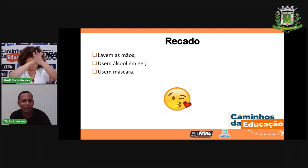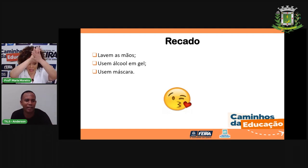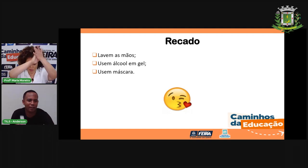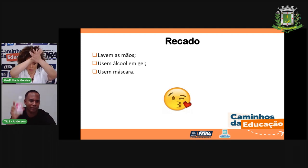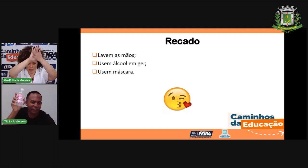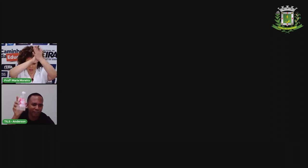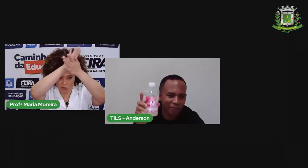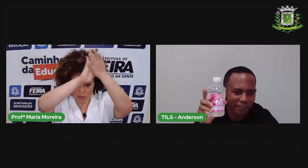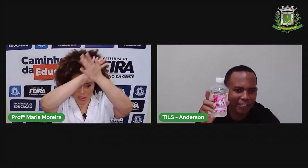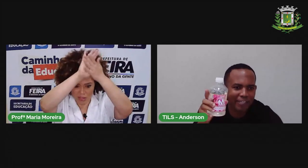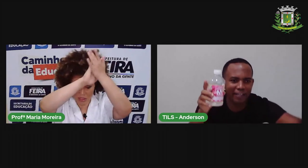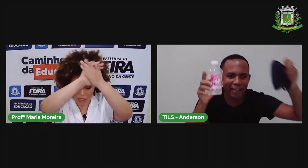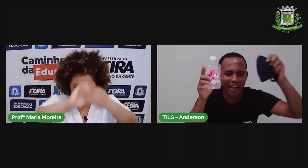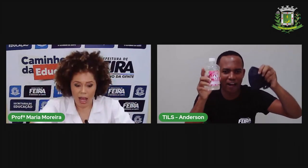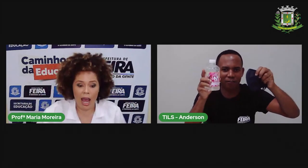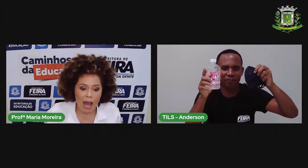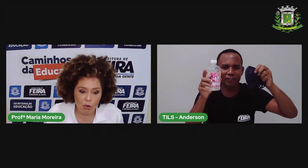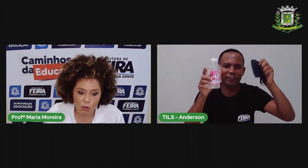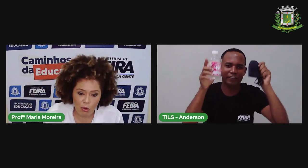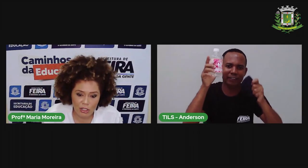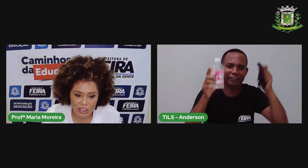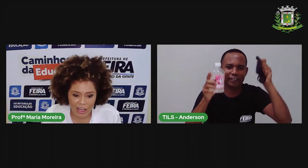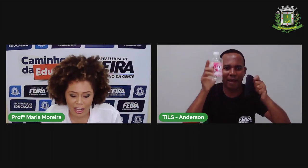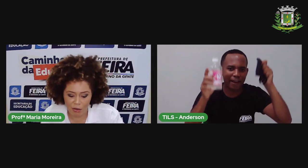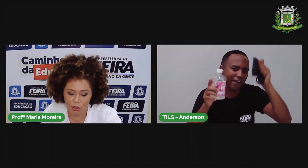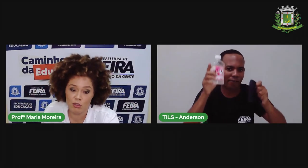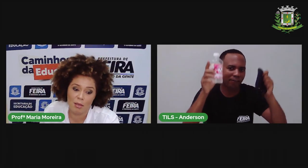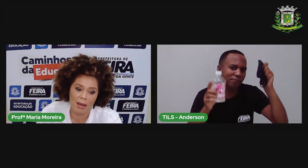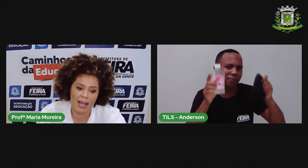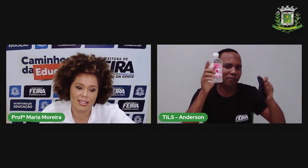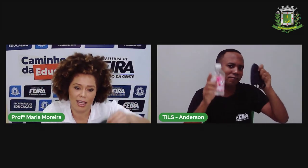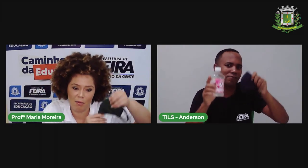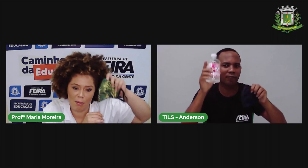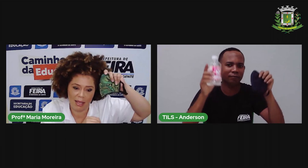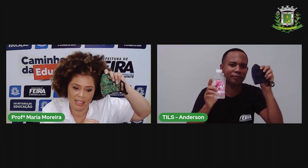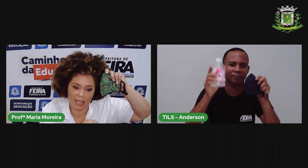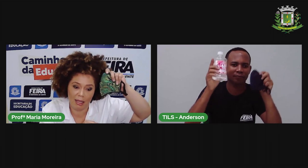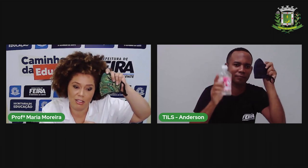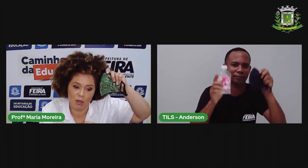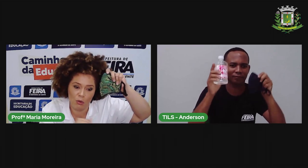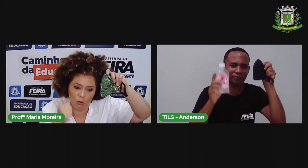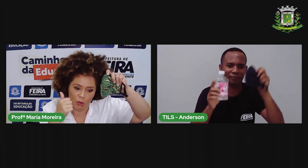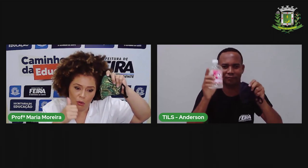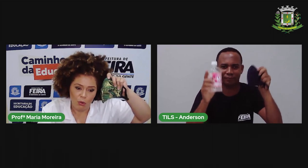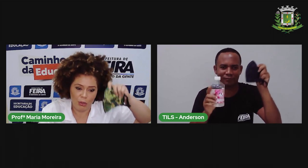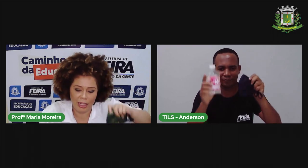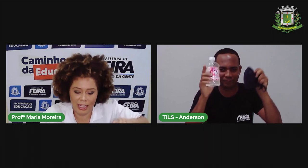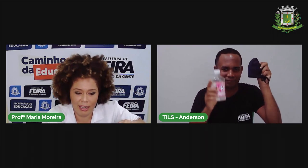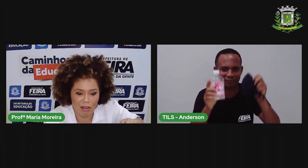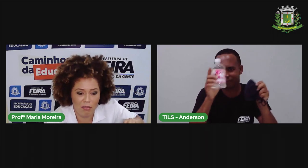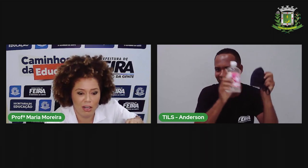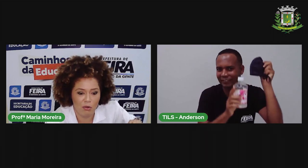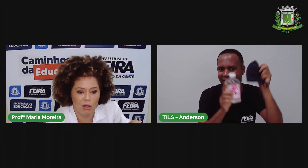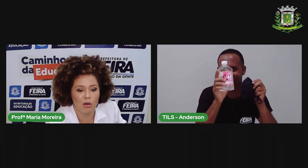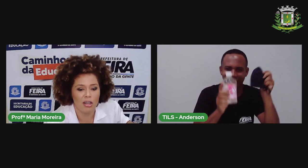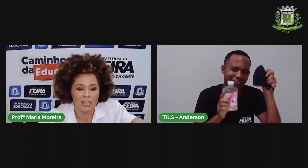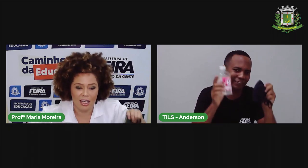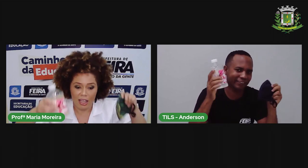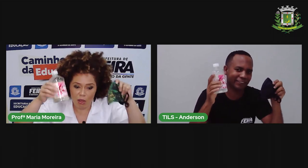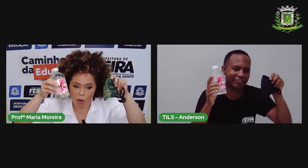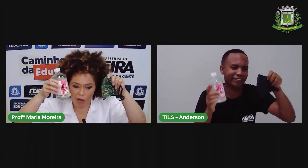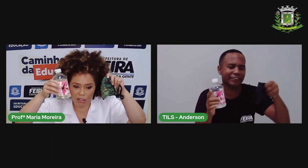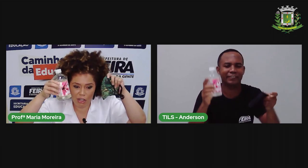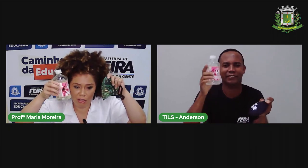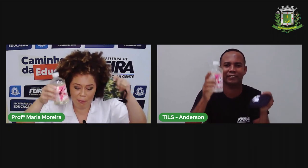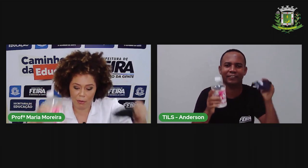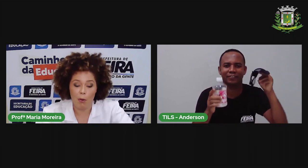as mãos, álcool em gel e usem máscara, olha a minha máscara aqui, que é antes que o encrenqueiro aqui fale alguma coisa,